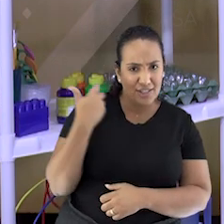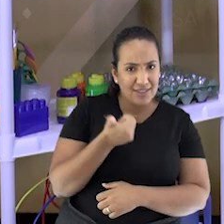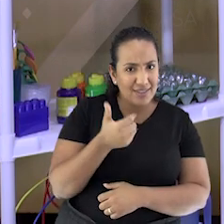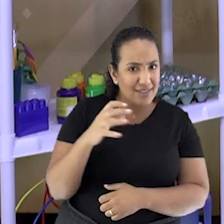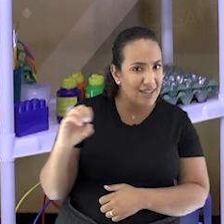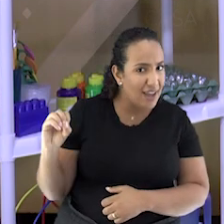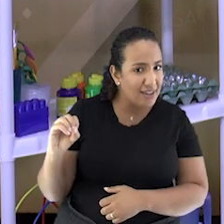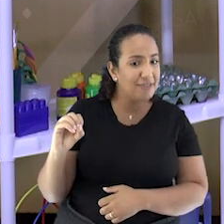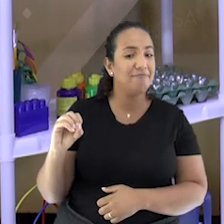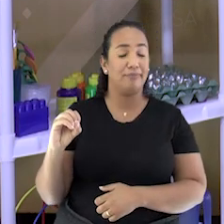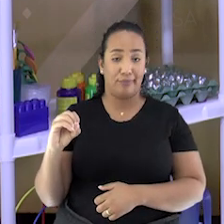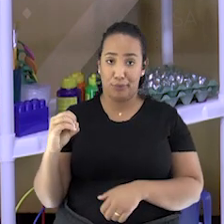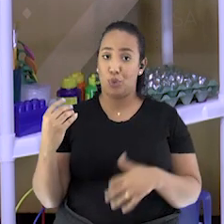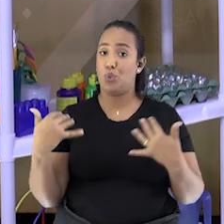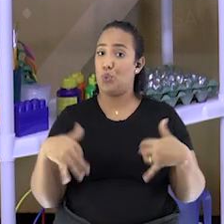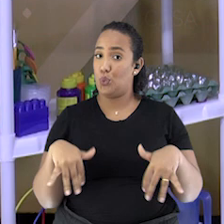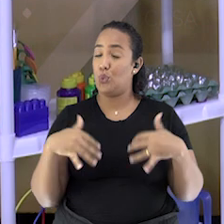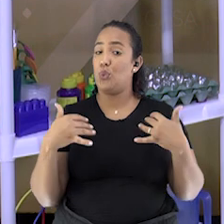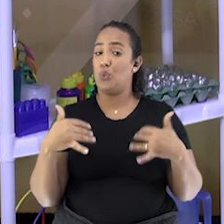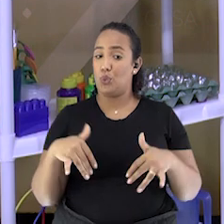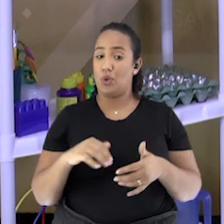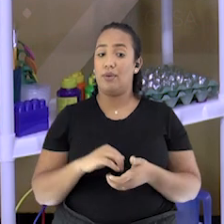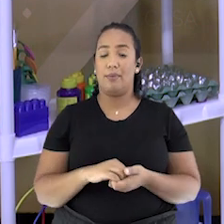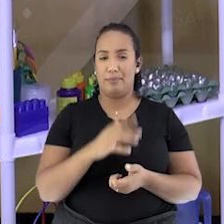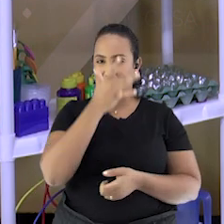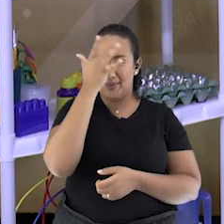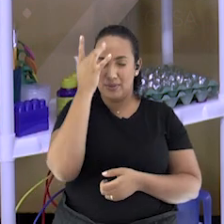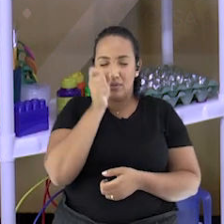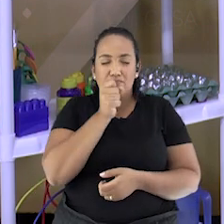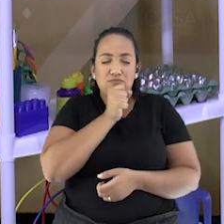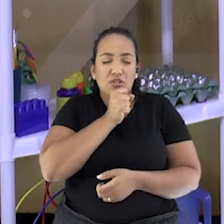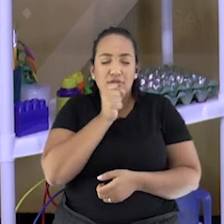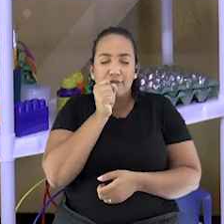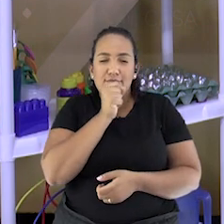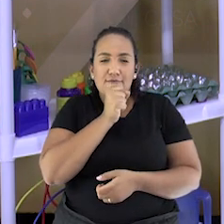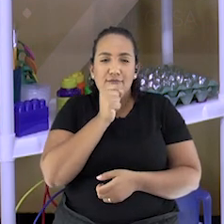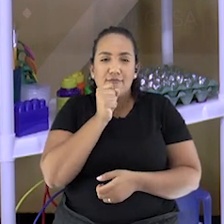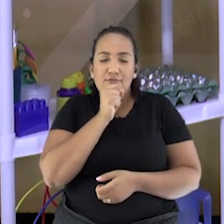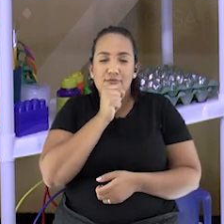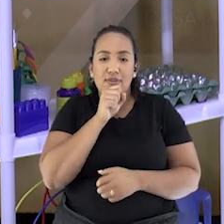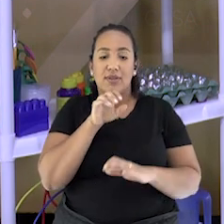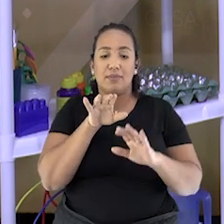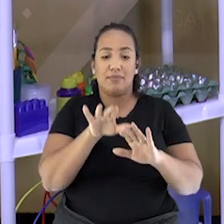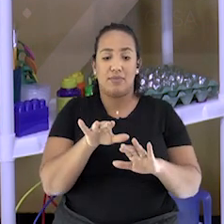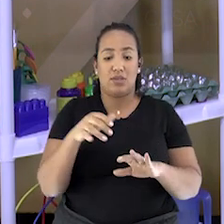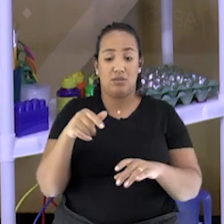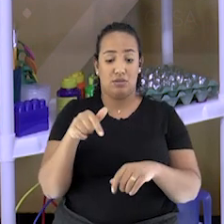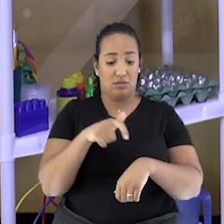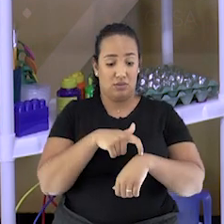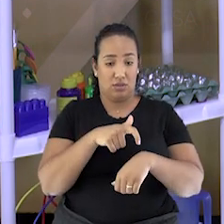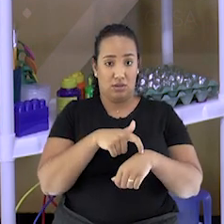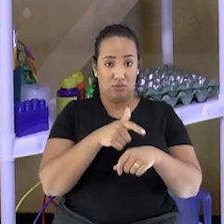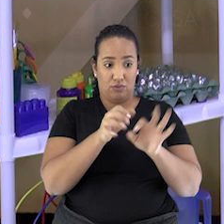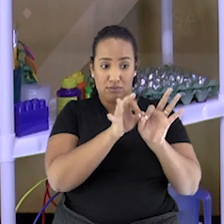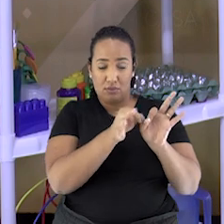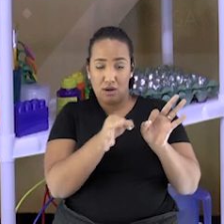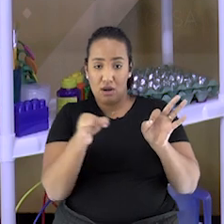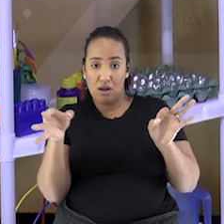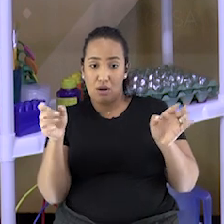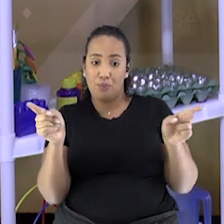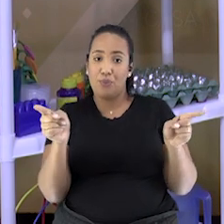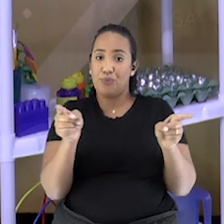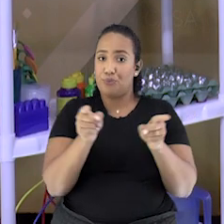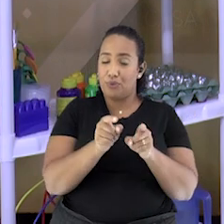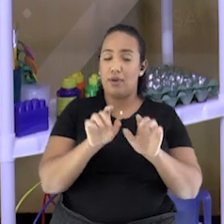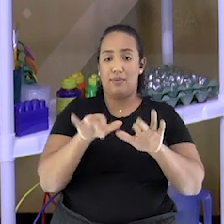anos? 100 anos pode ser a idade de uma pessoa bem velhinha. Mas mesmo ele tendo tempo menor que o plástico, ainda assim,